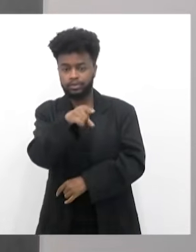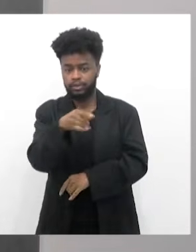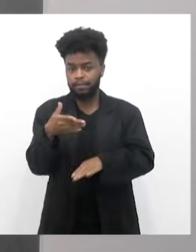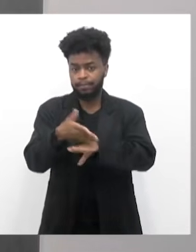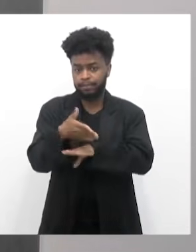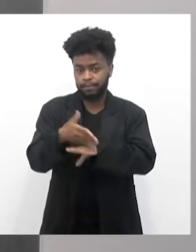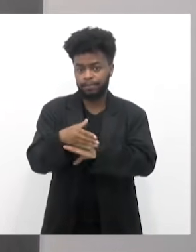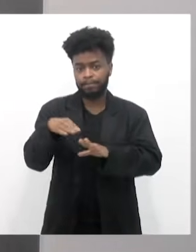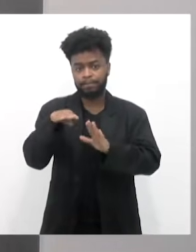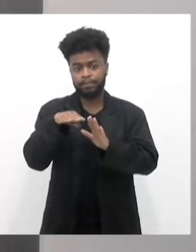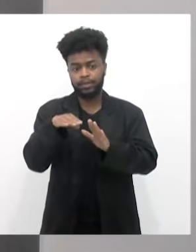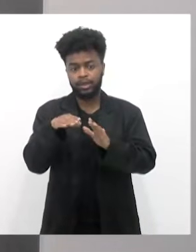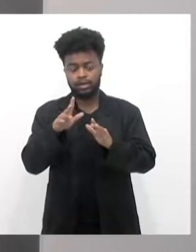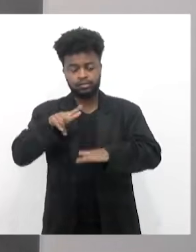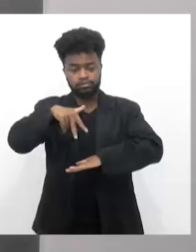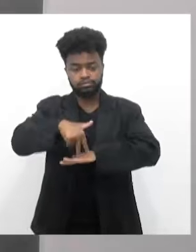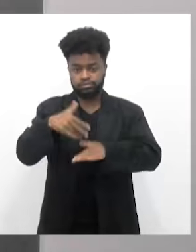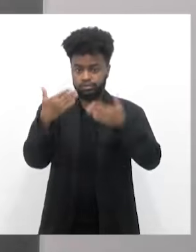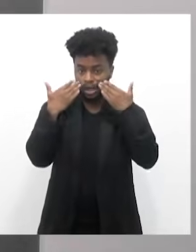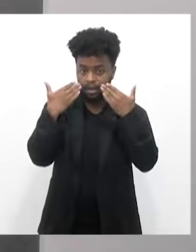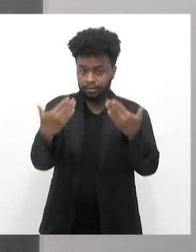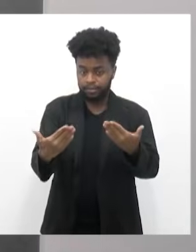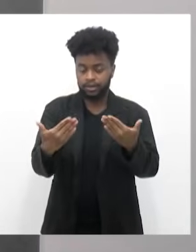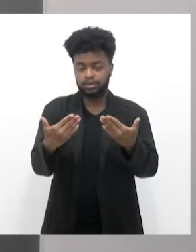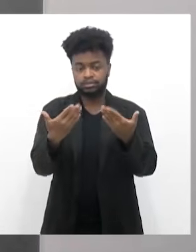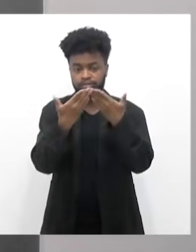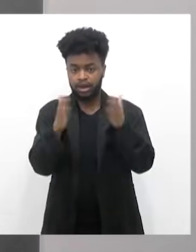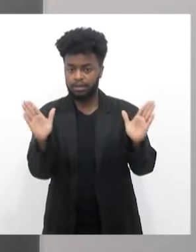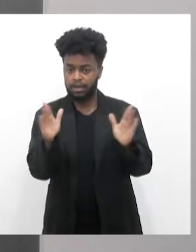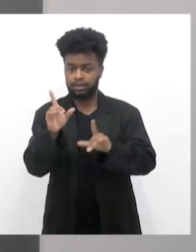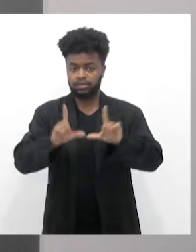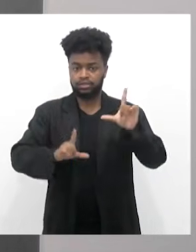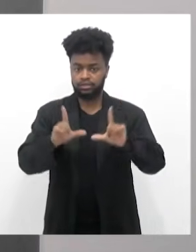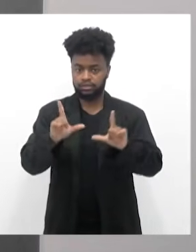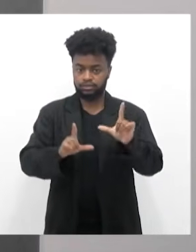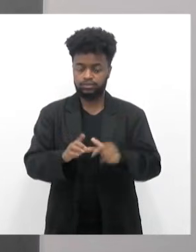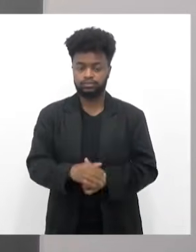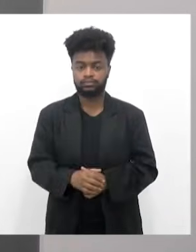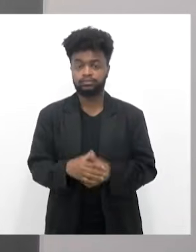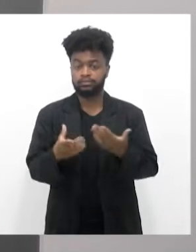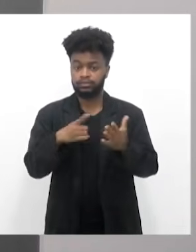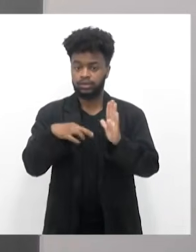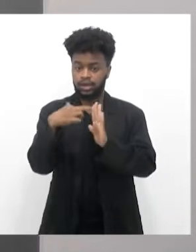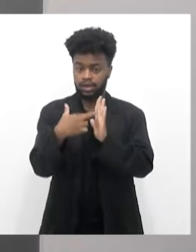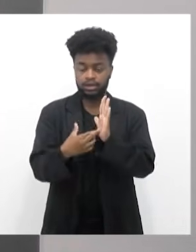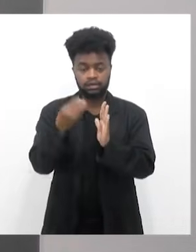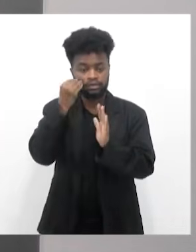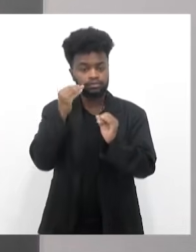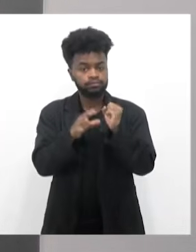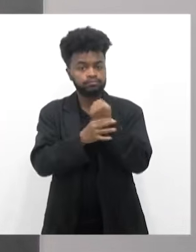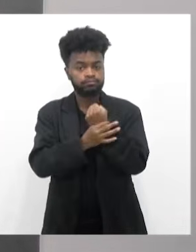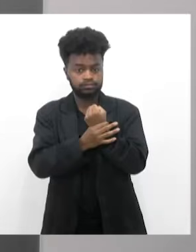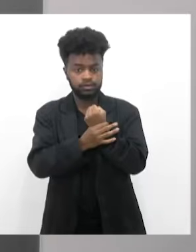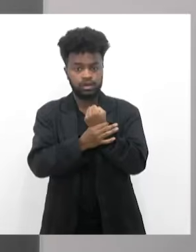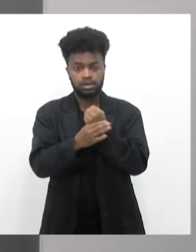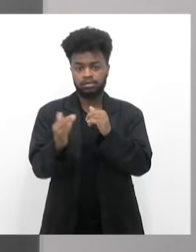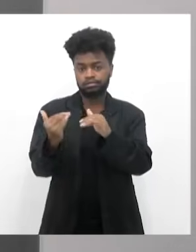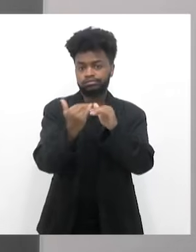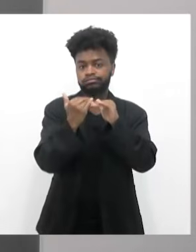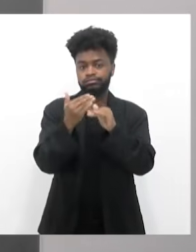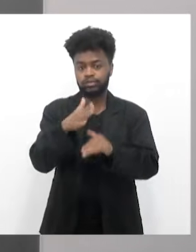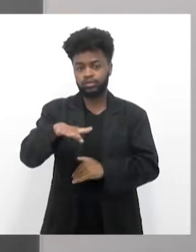participar de programas em rede de grande circulação, rede aberta. Então, são regras para garantir a isonomia do